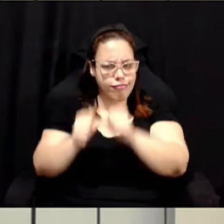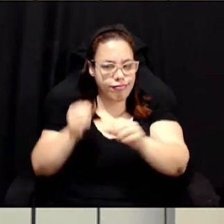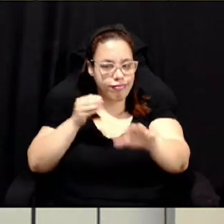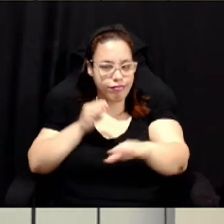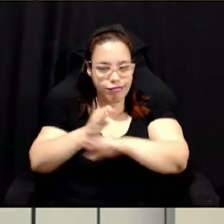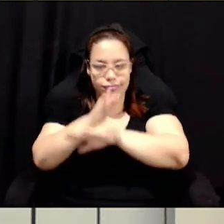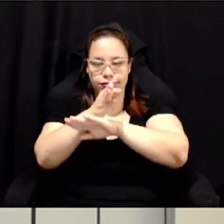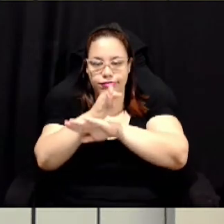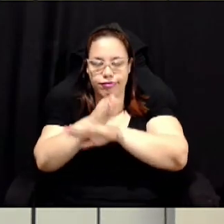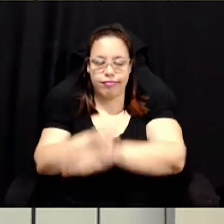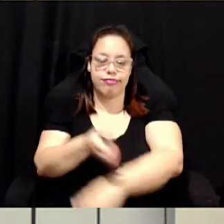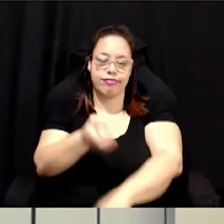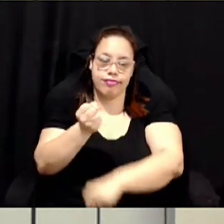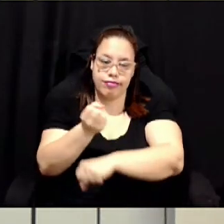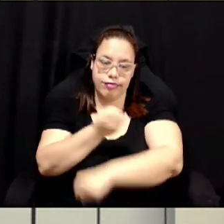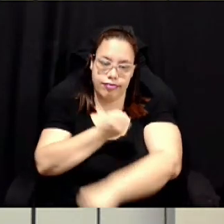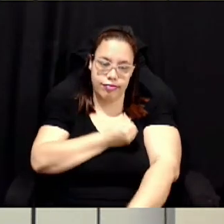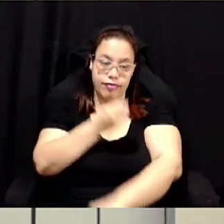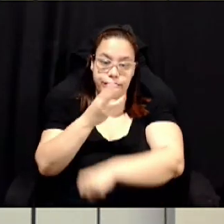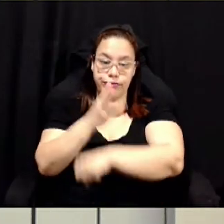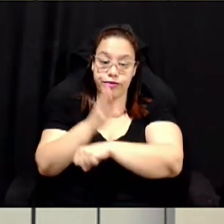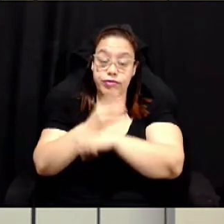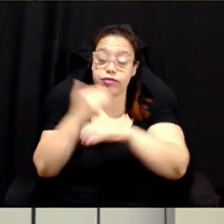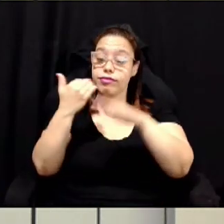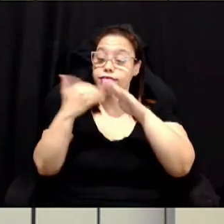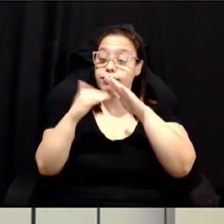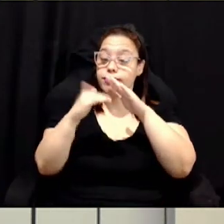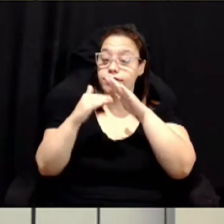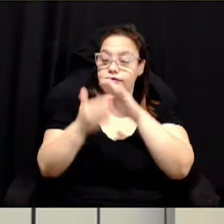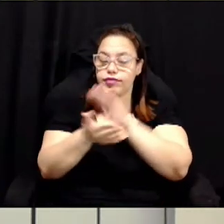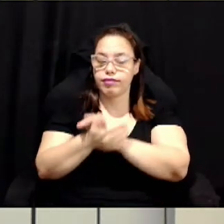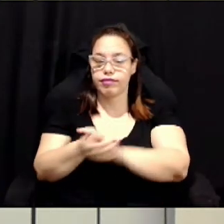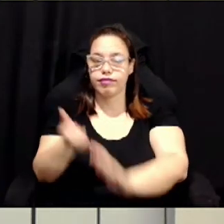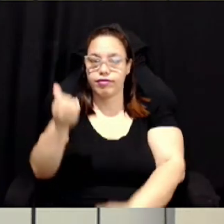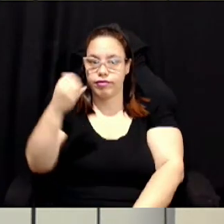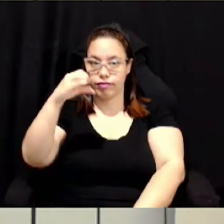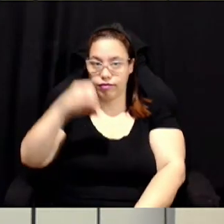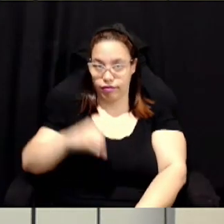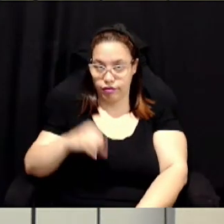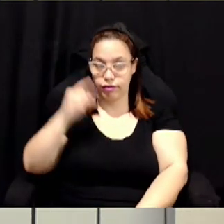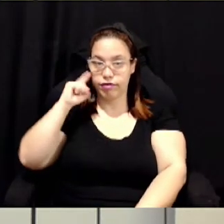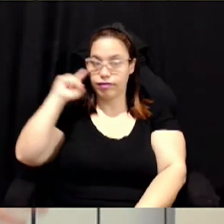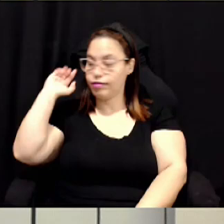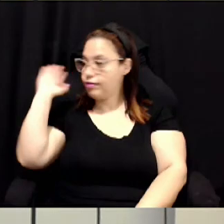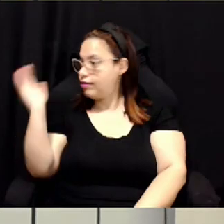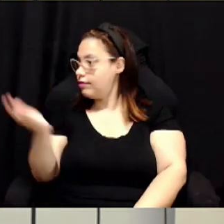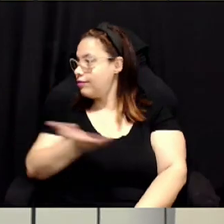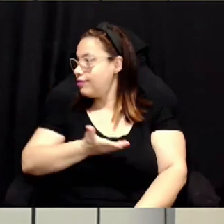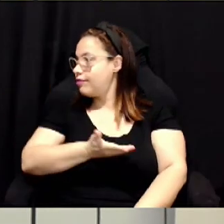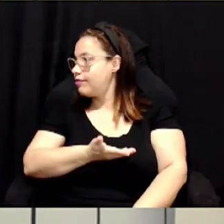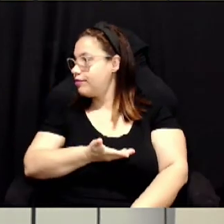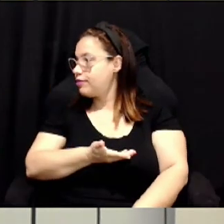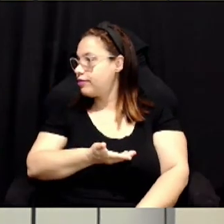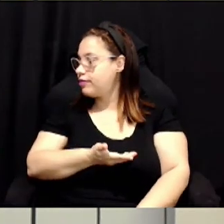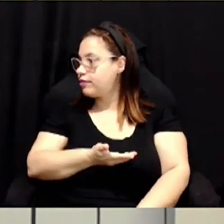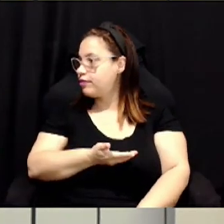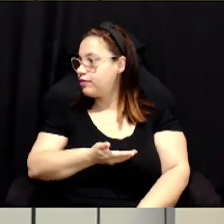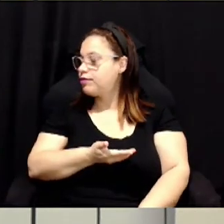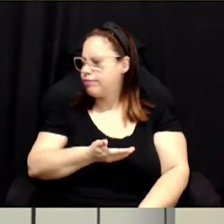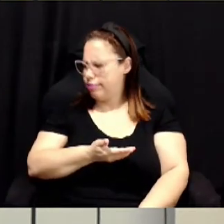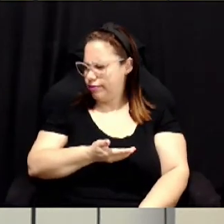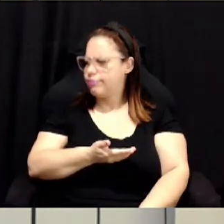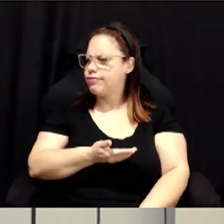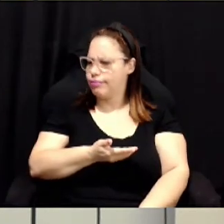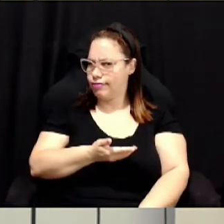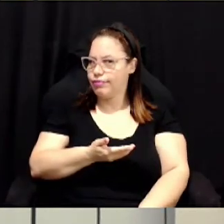nosso WhatsApp. Mande a sua mensagem para o 19, é o nosso DDD. Para você que é de Campinas e região, pode ir direto no